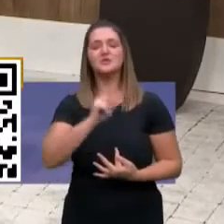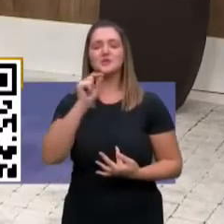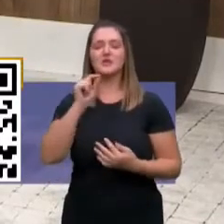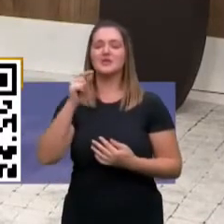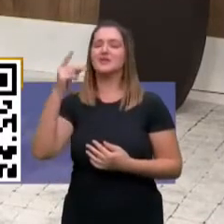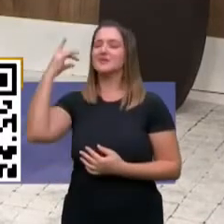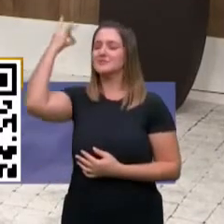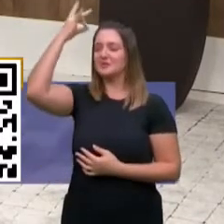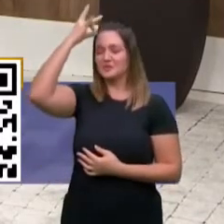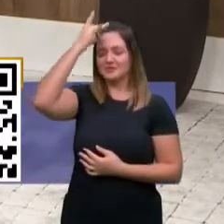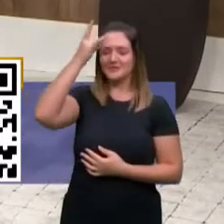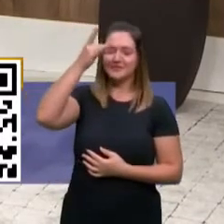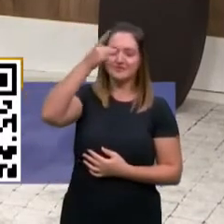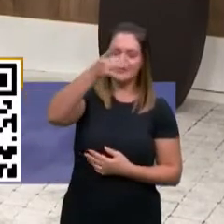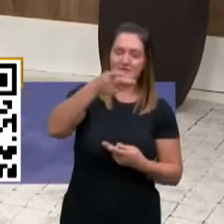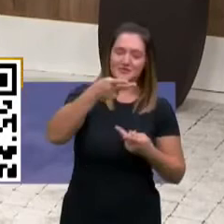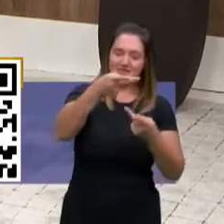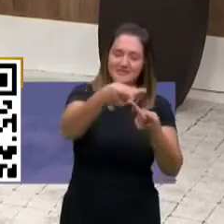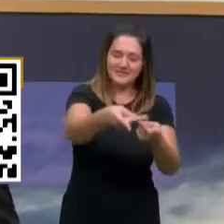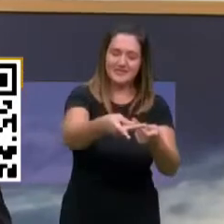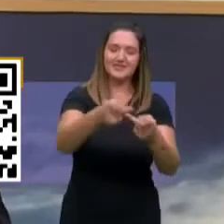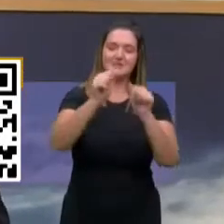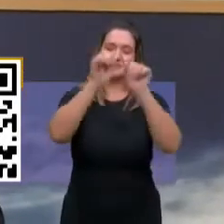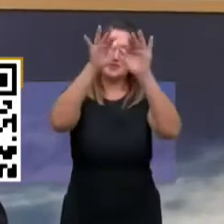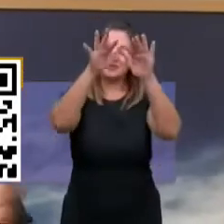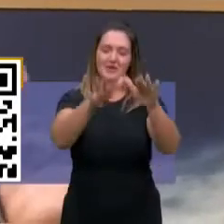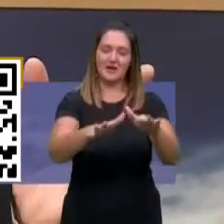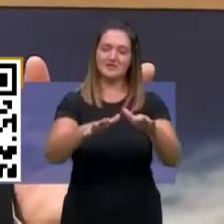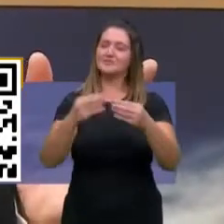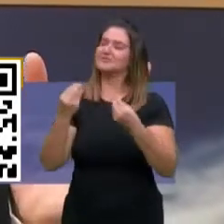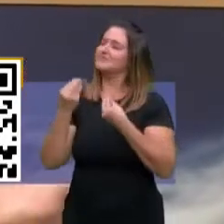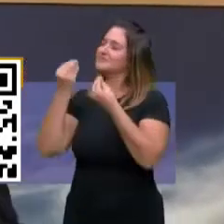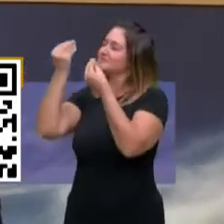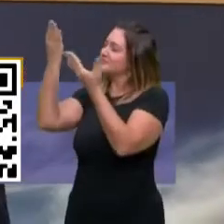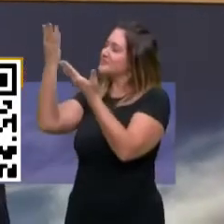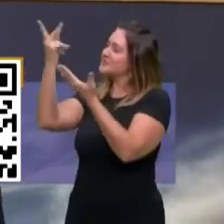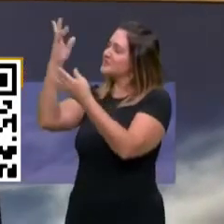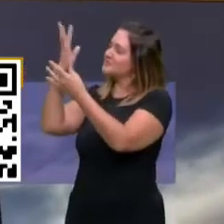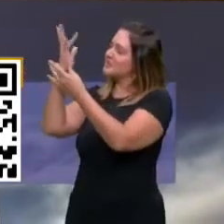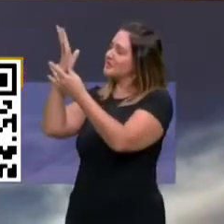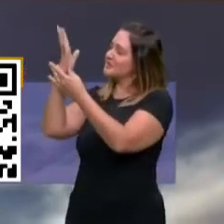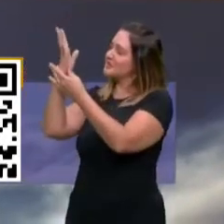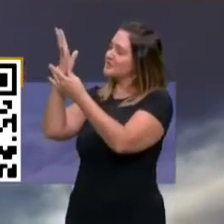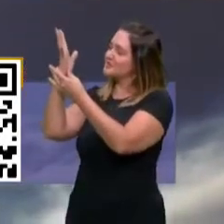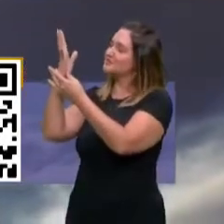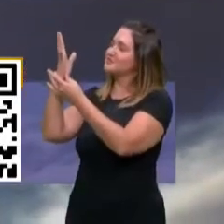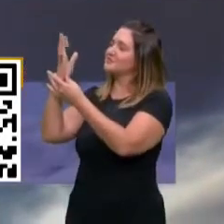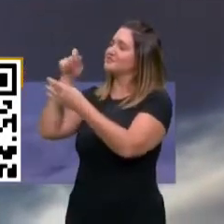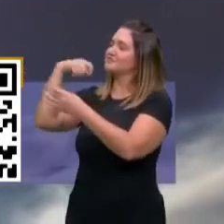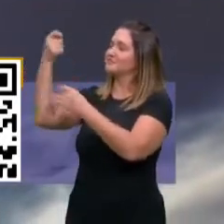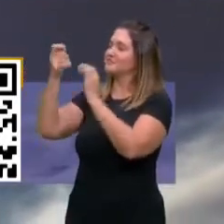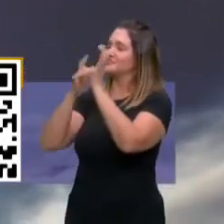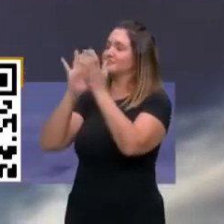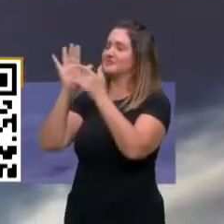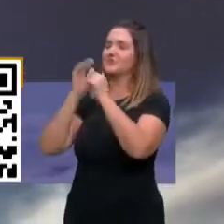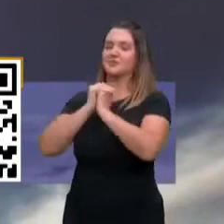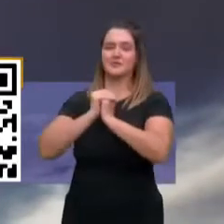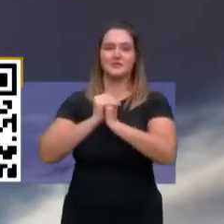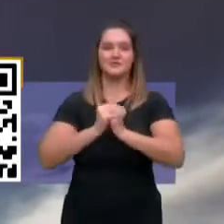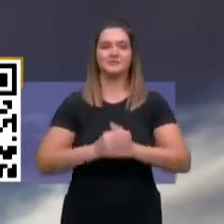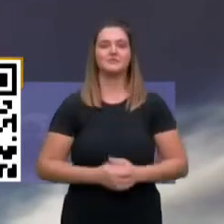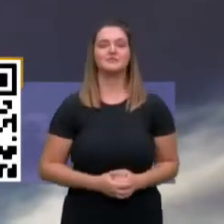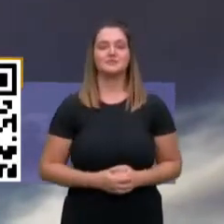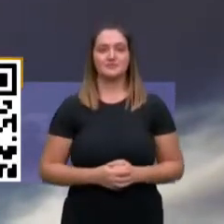agora visitado pelo Senhor e abençoado pelo Senhor. Entregamos em tuas mãos estes momentos, em nome de Jesus.